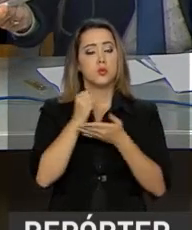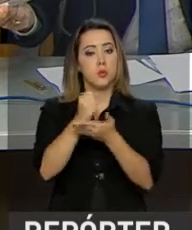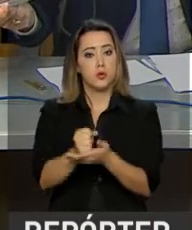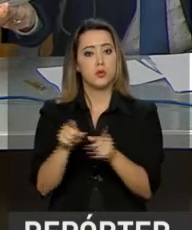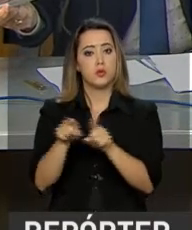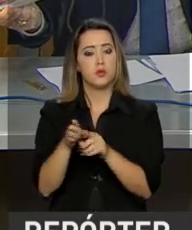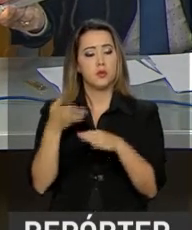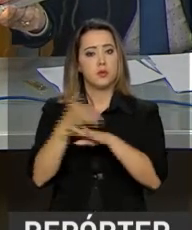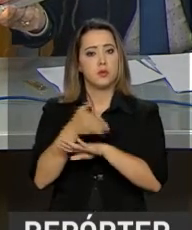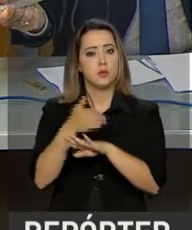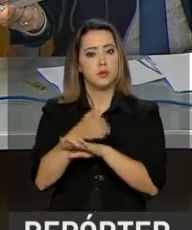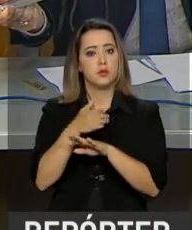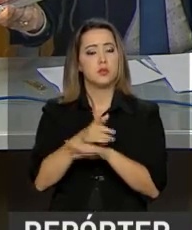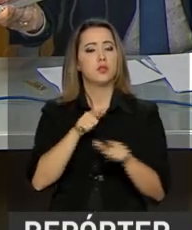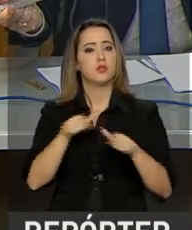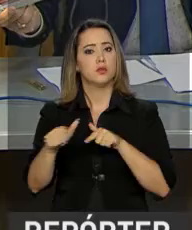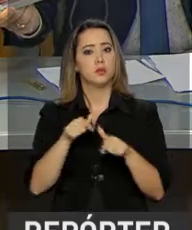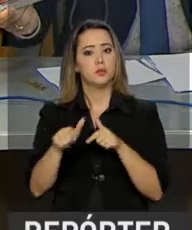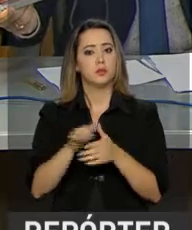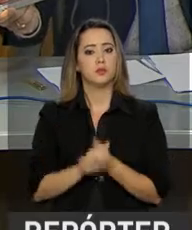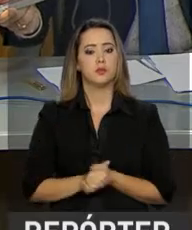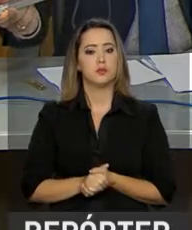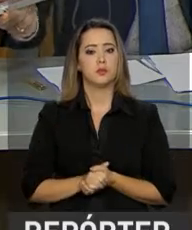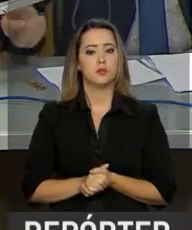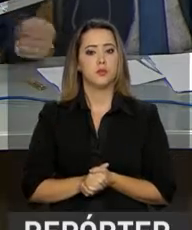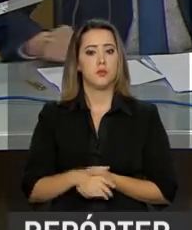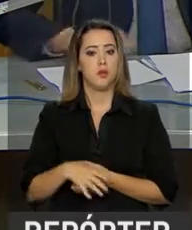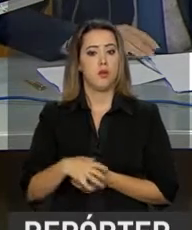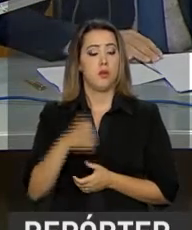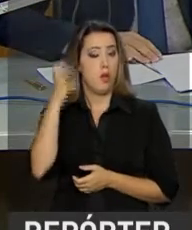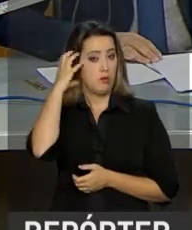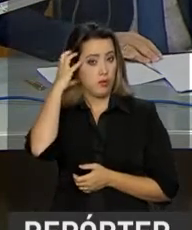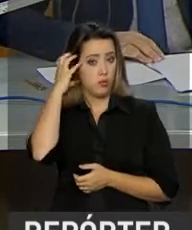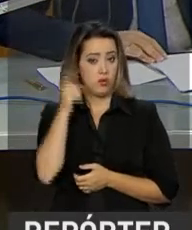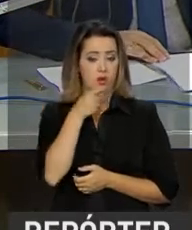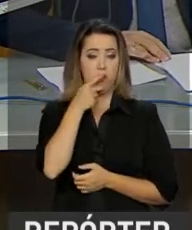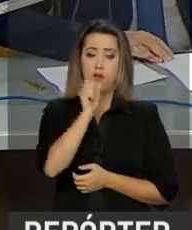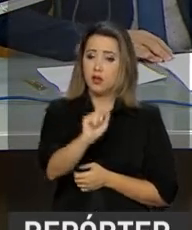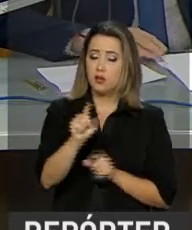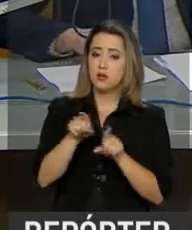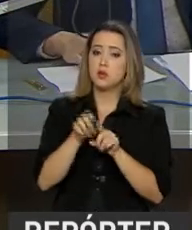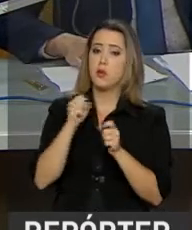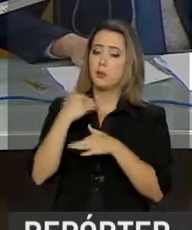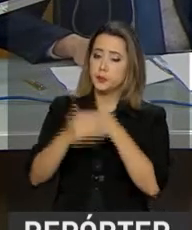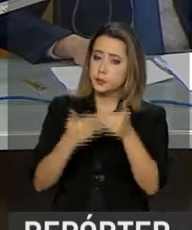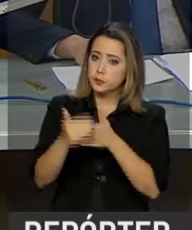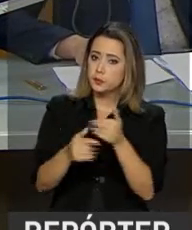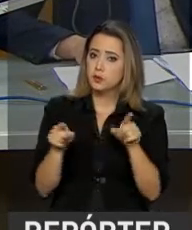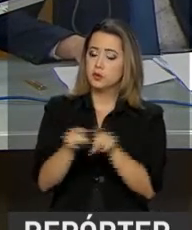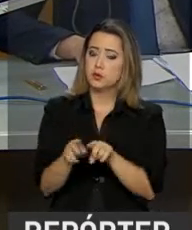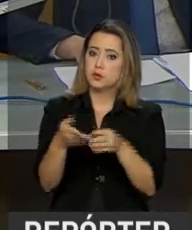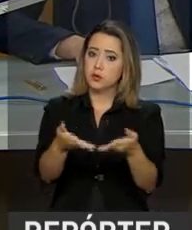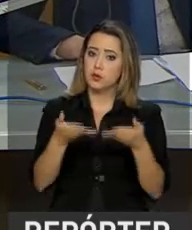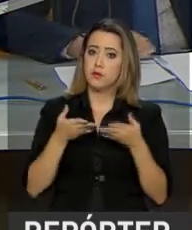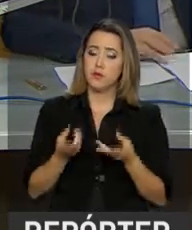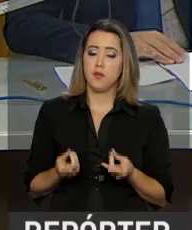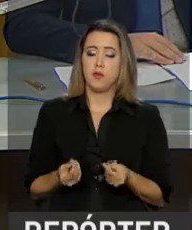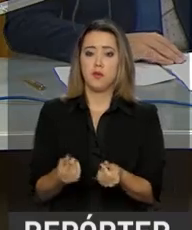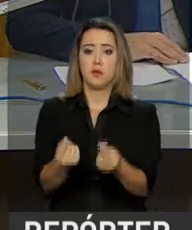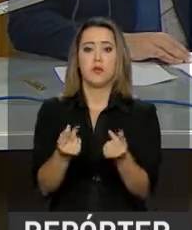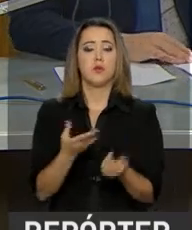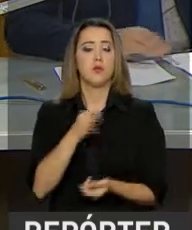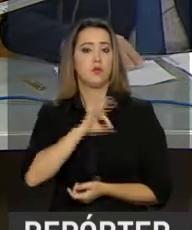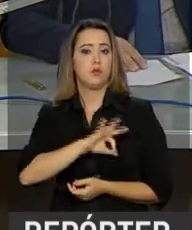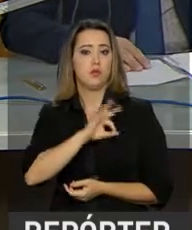entrar no mercado de trabalho você pode a partir disso desenvolver alguma coisa que venha a ser uma fonte de renda é seu